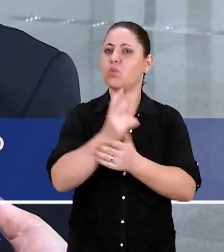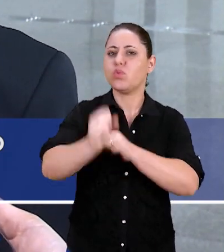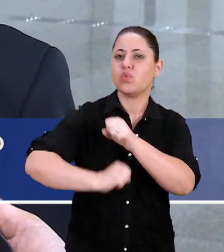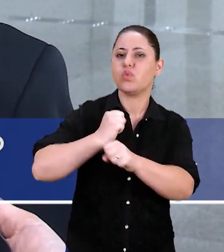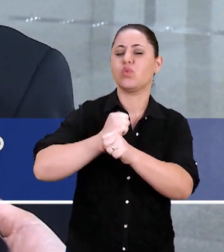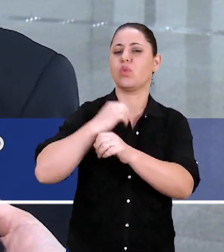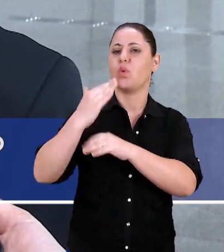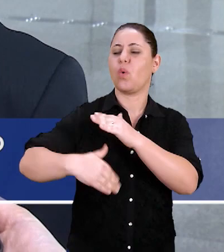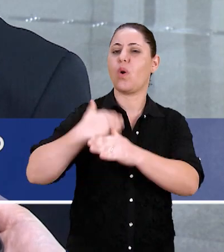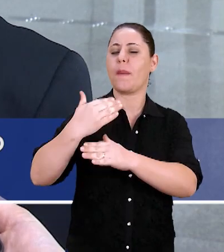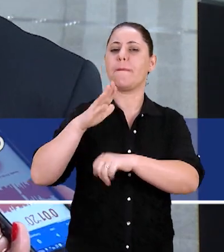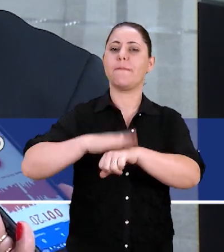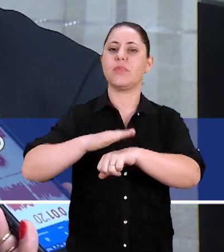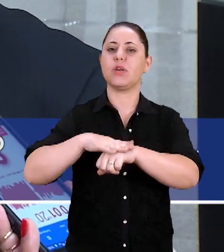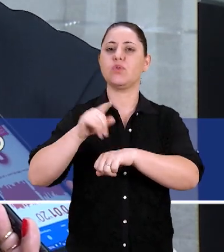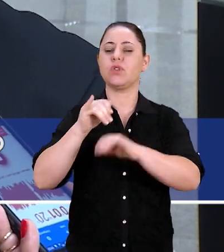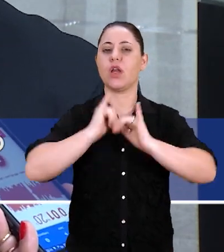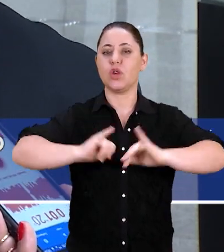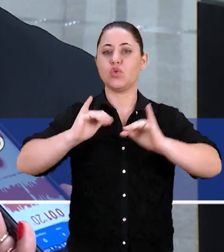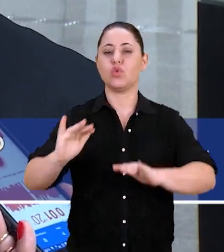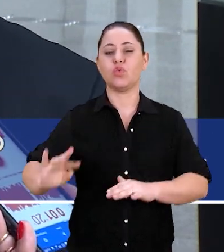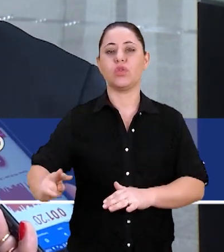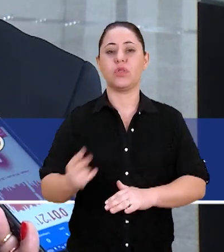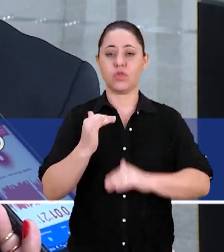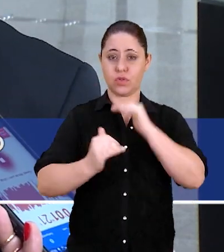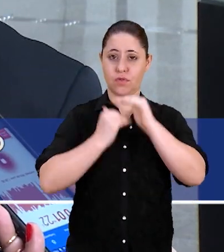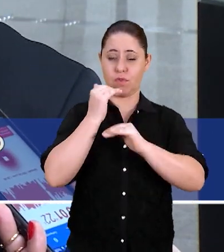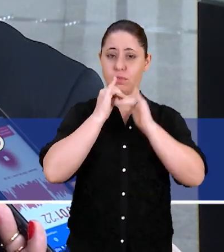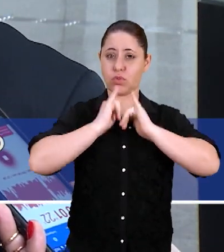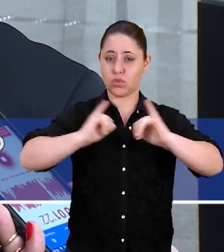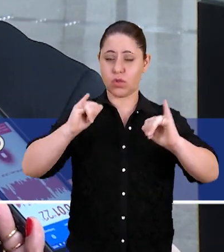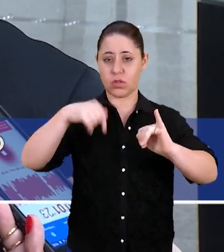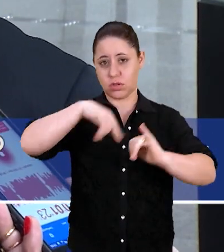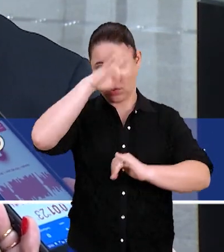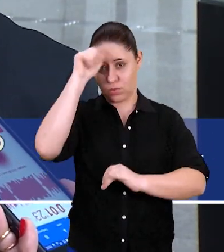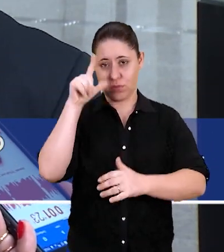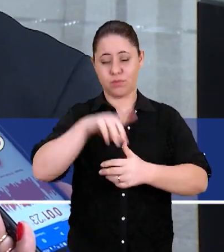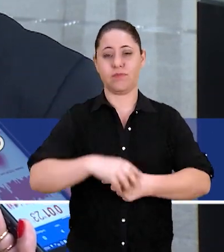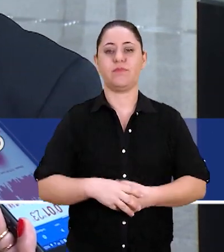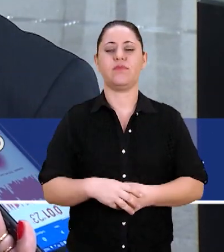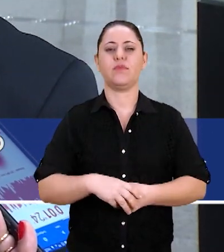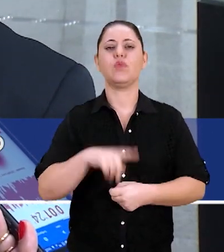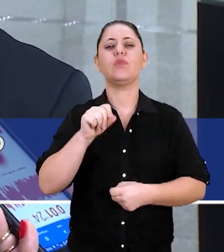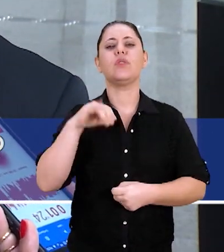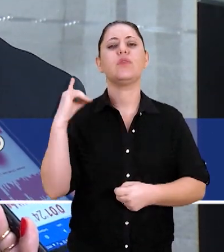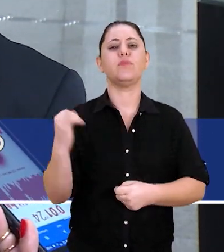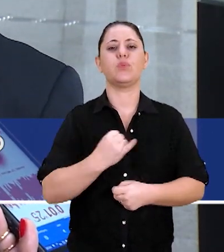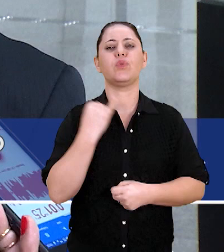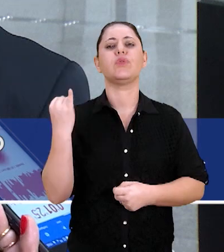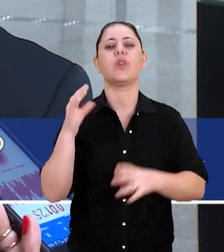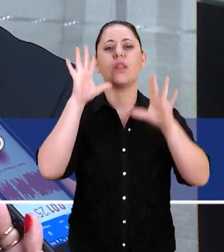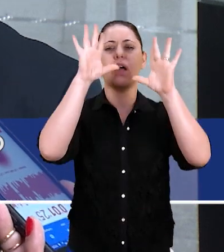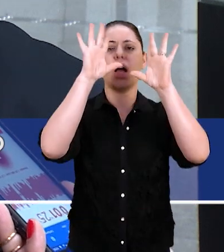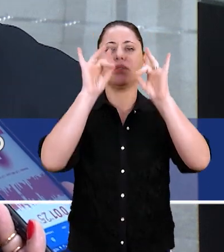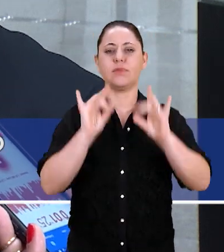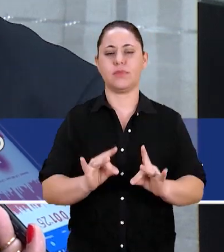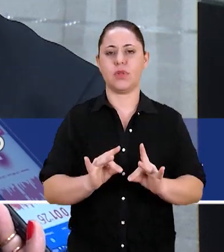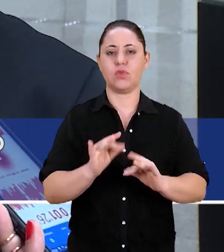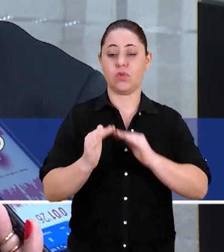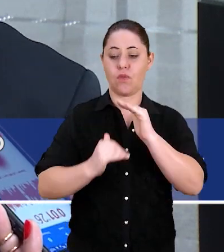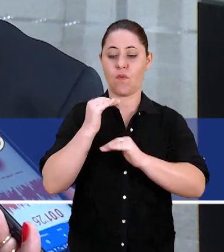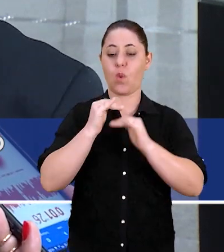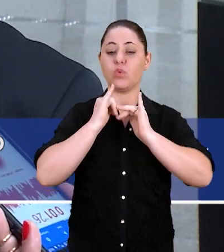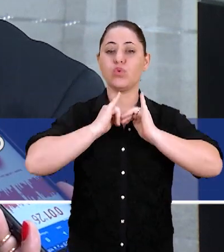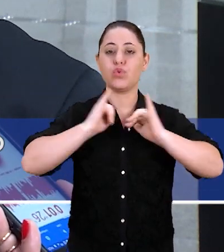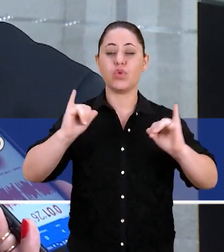a continuidade dele nos próximos anos. Isso tudo contribui para o desenvolvimento do jornalismo no estado. Agora, o que é importante nesse aspecto para